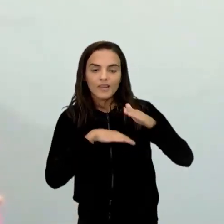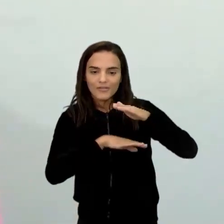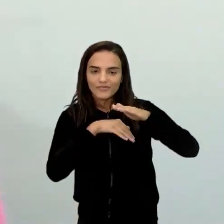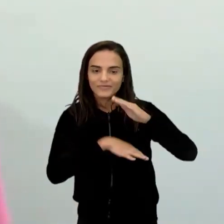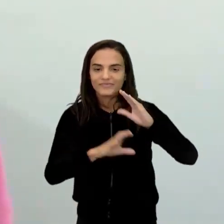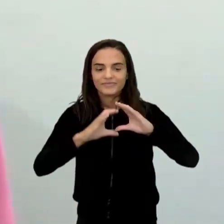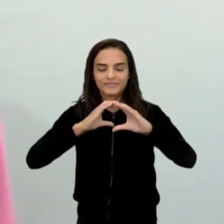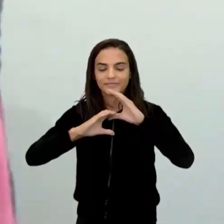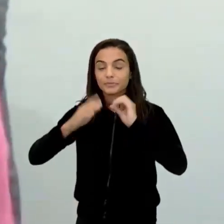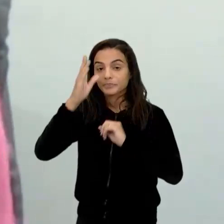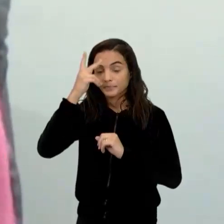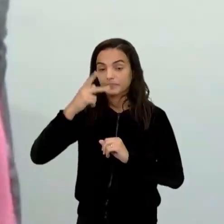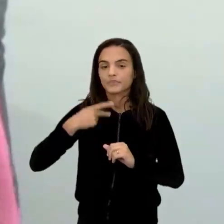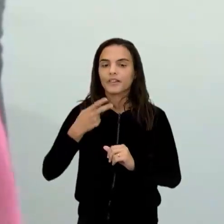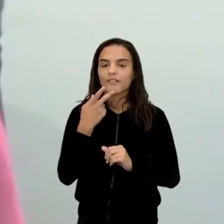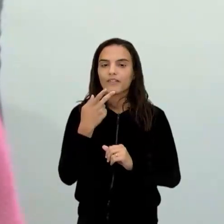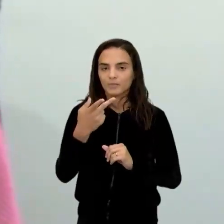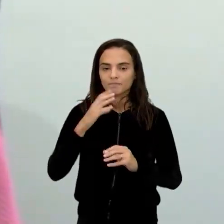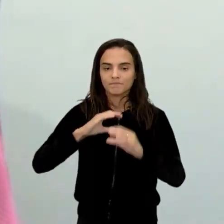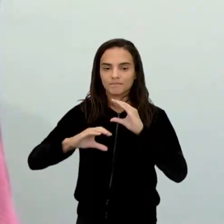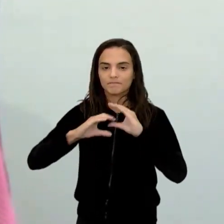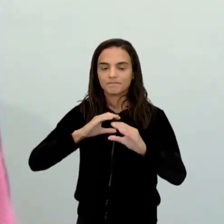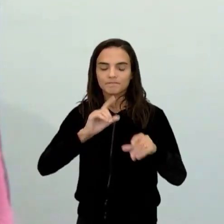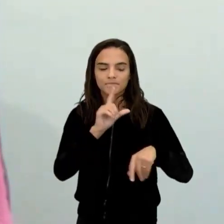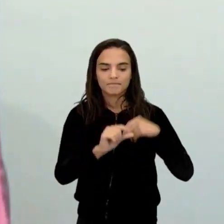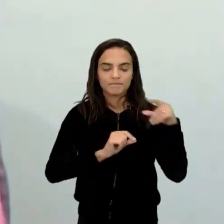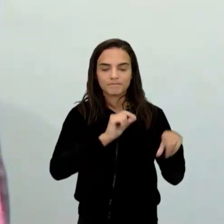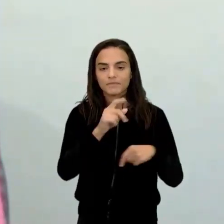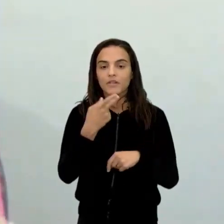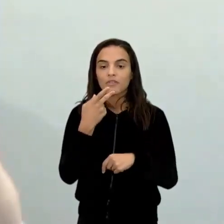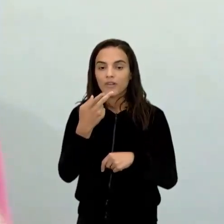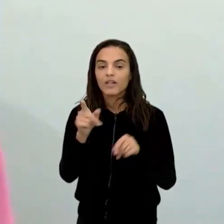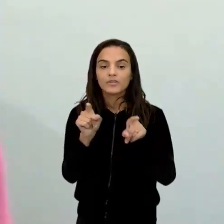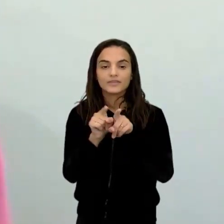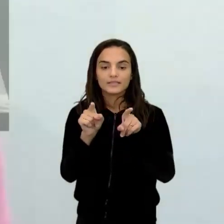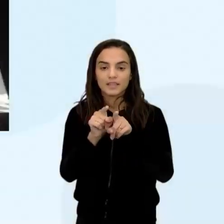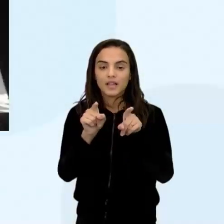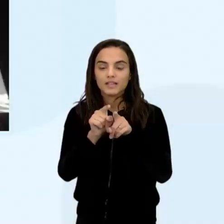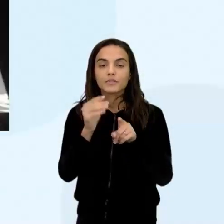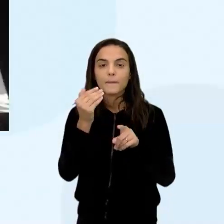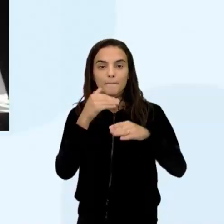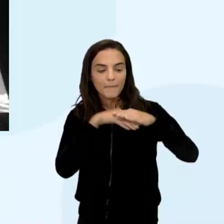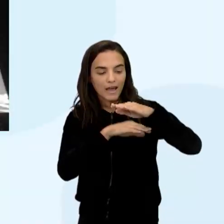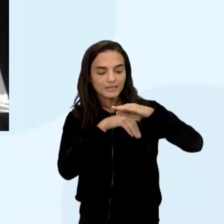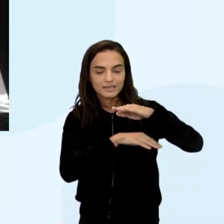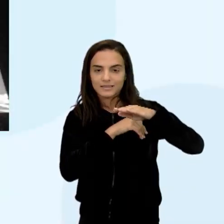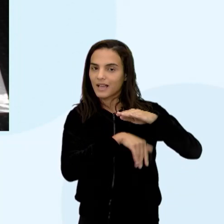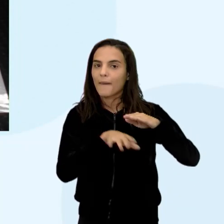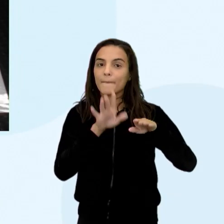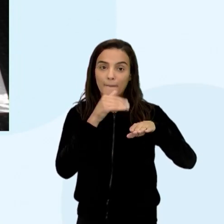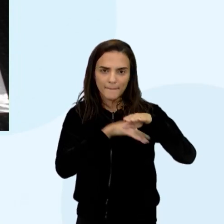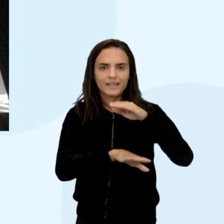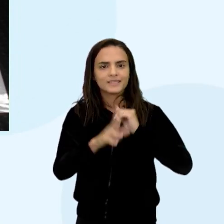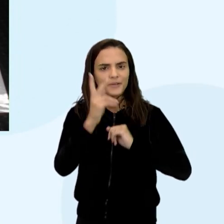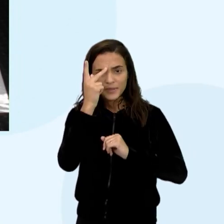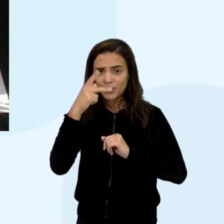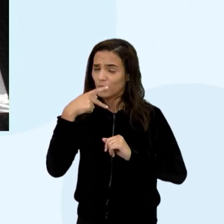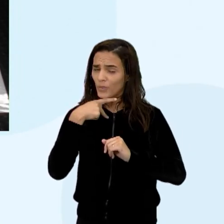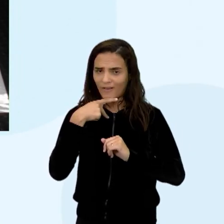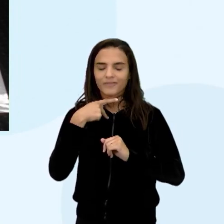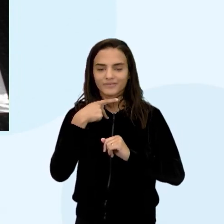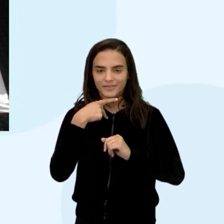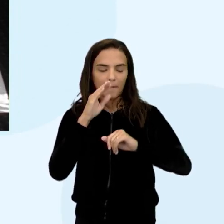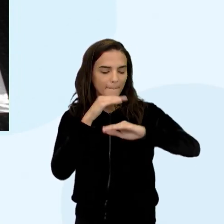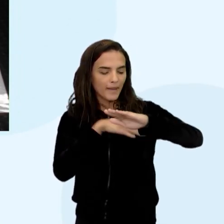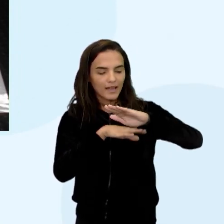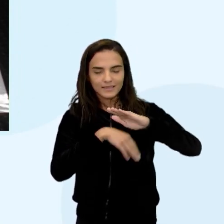é individual. Então, quando eu falo de comunicação alternativa, eu falo também de pasta. A pasta é individual. Então, essa pasta